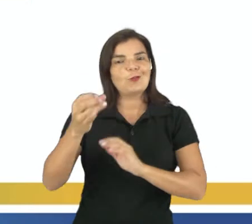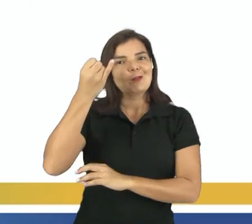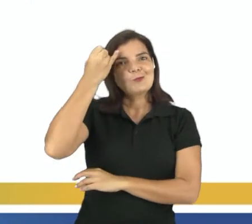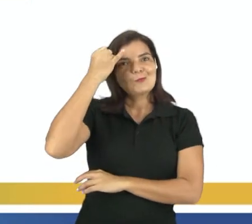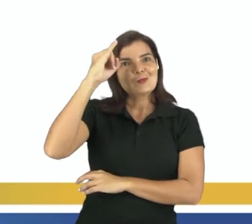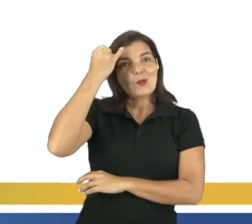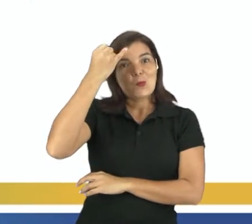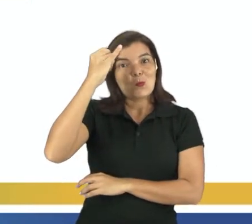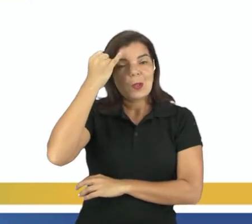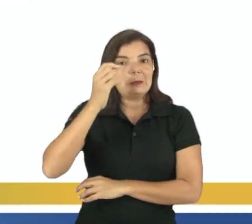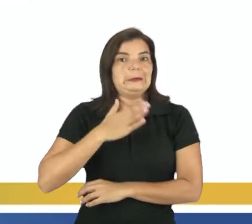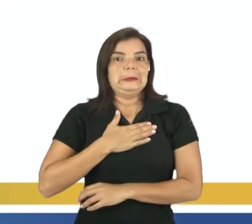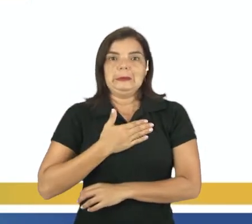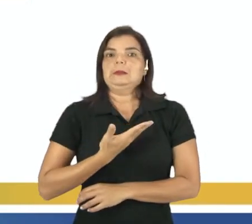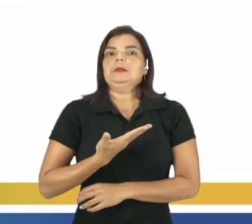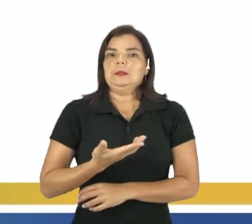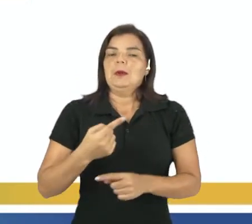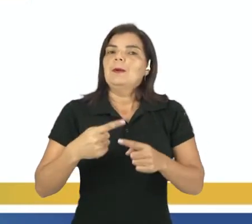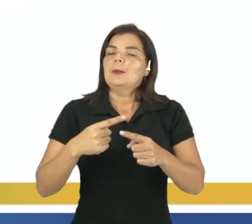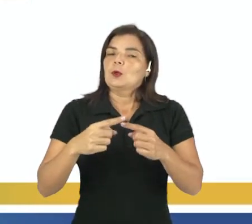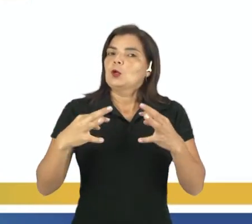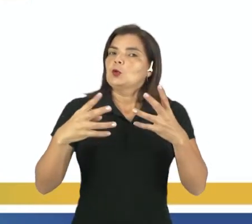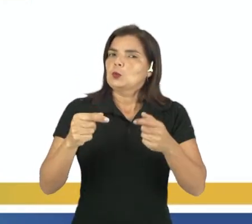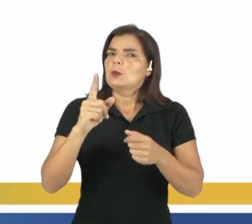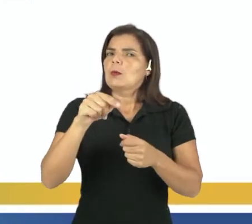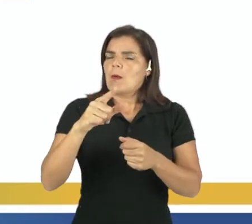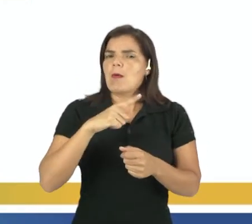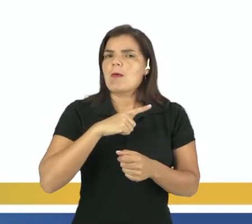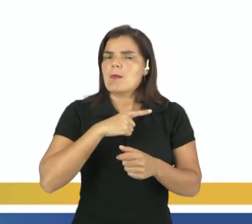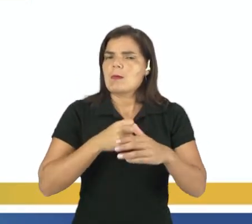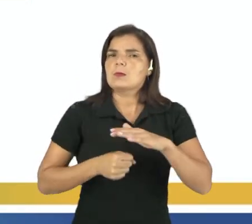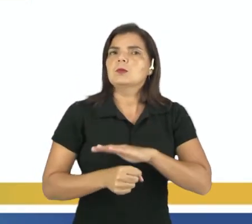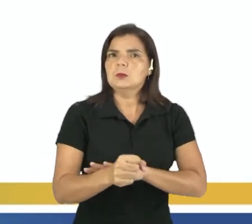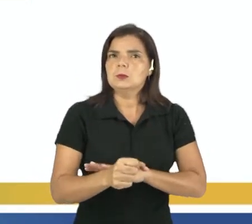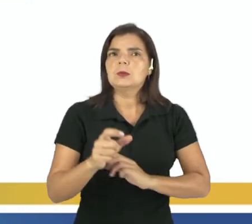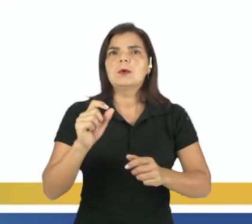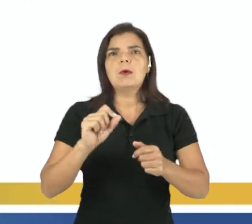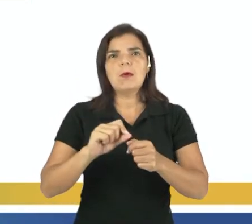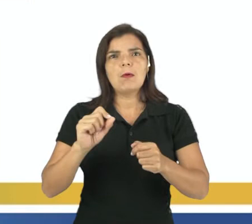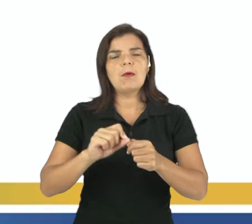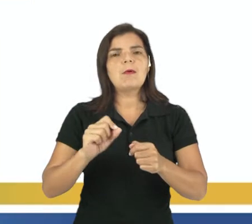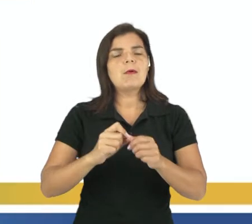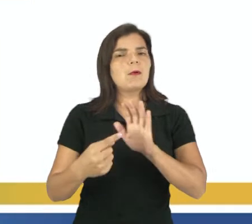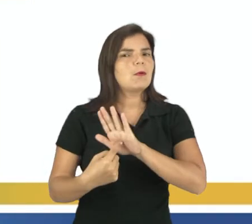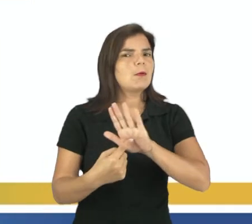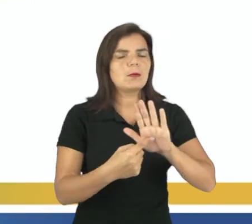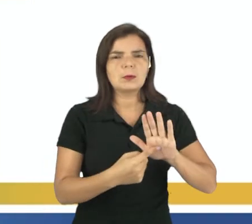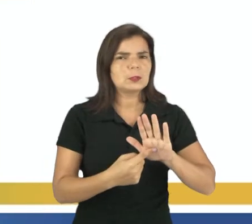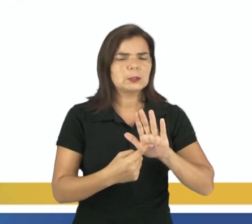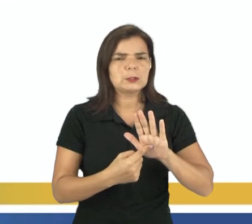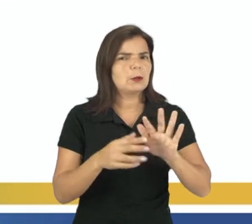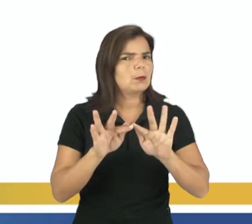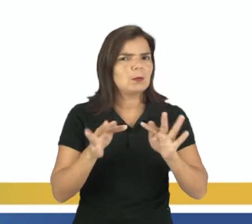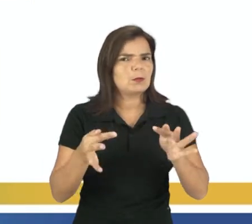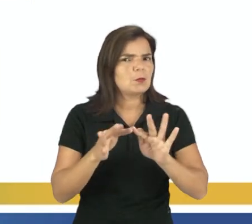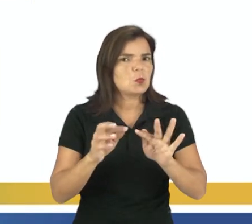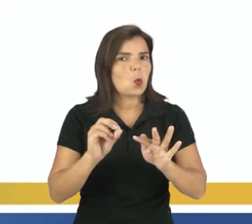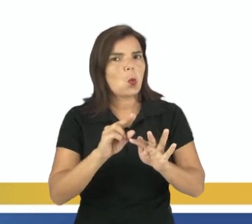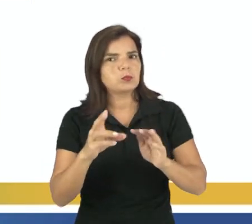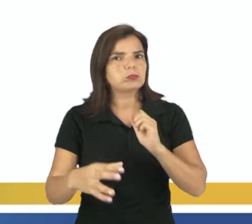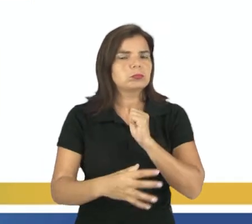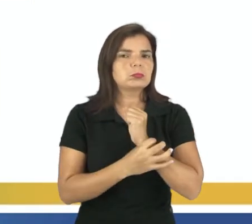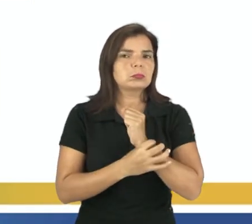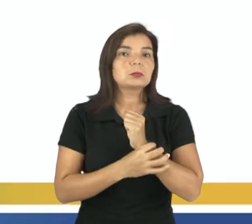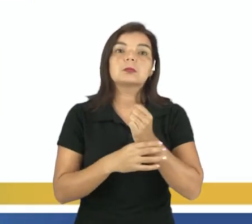uma ideia pouco mais tensa, pois tudo aquilo que tenho que ser obrigado a fazer mostra que não é algo simples ou